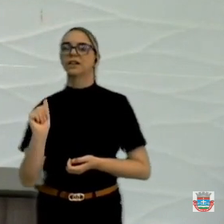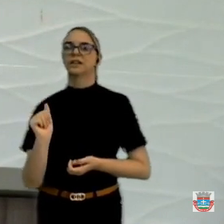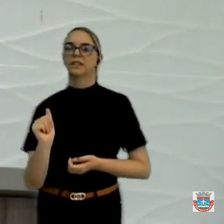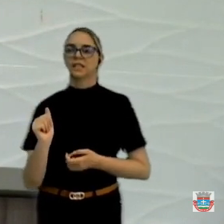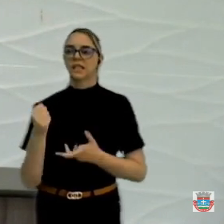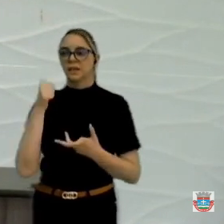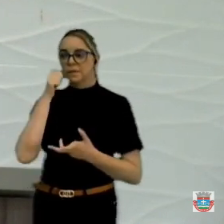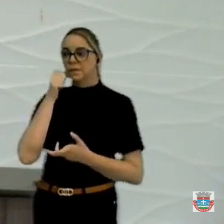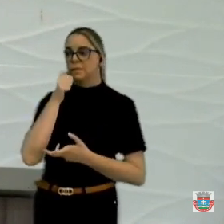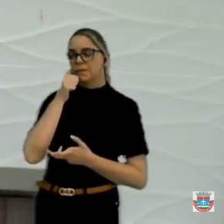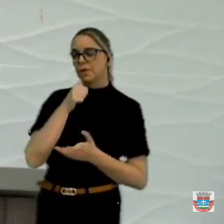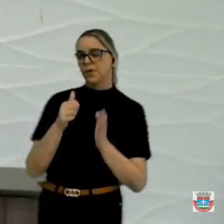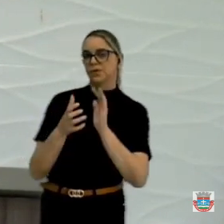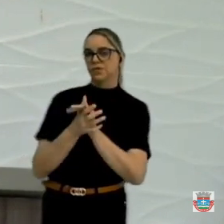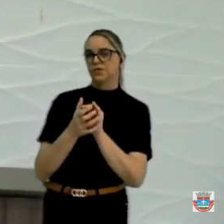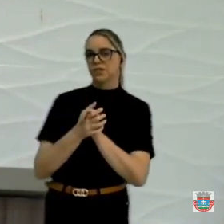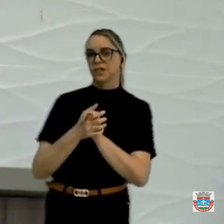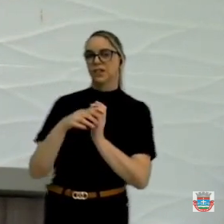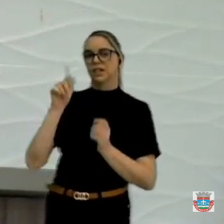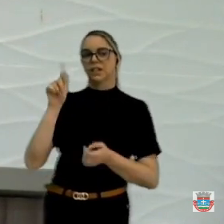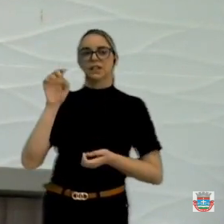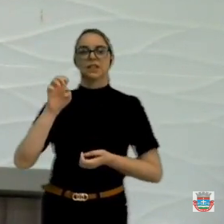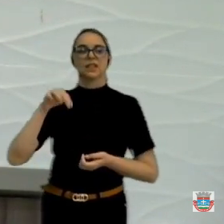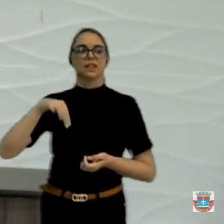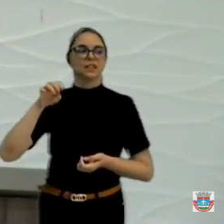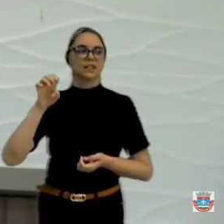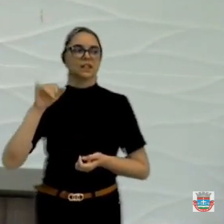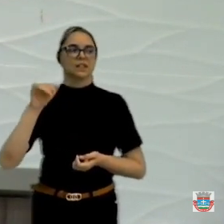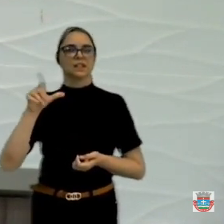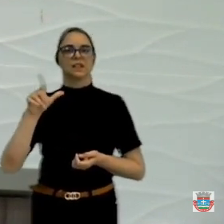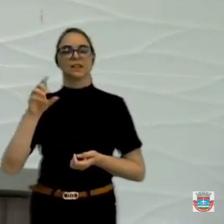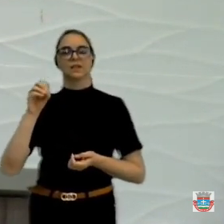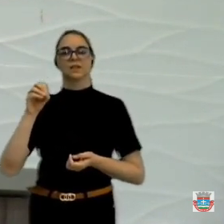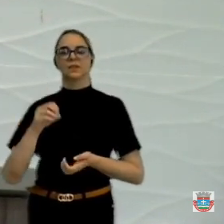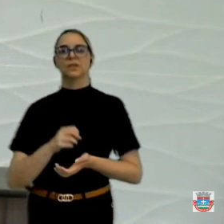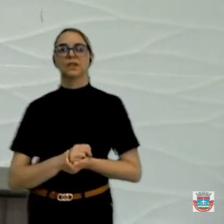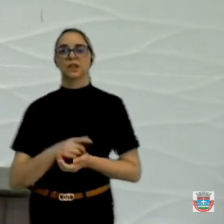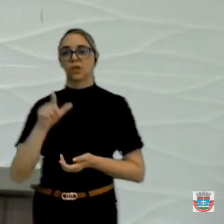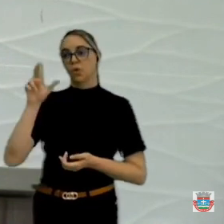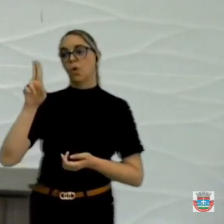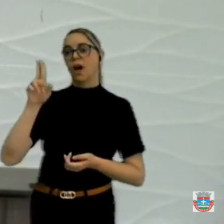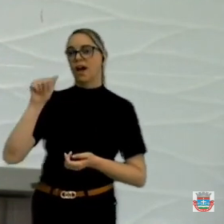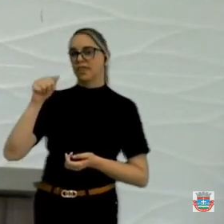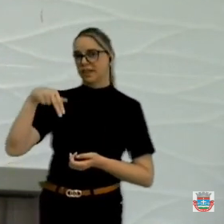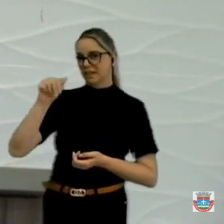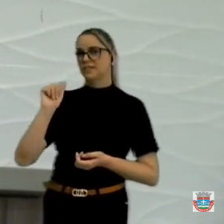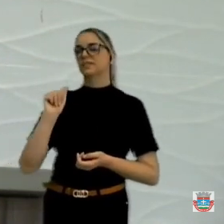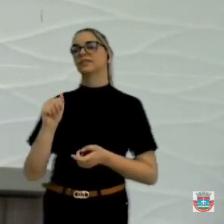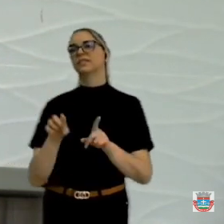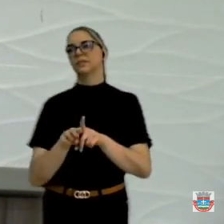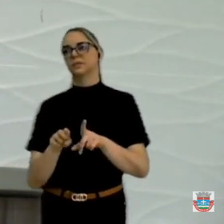esposa do nosso amigo Geneildo. A Luana Siqueira, né, que vem de...